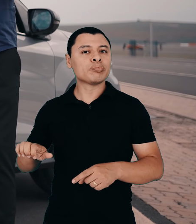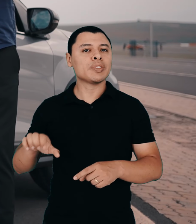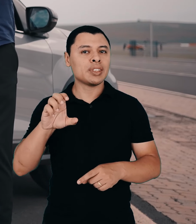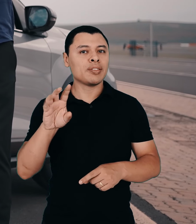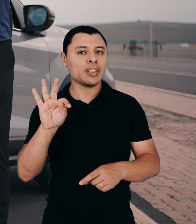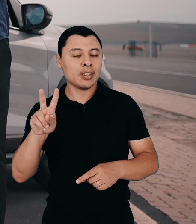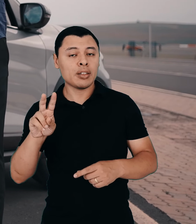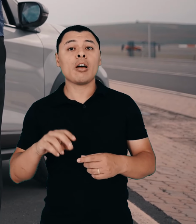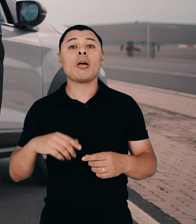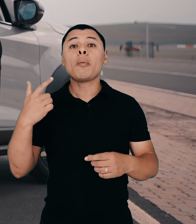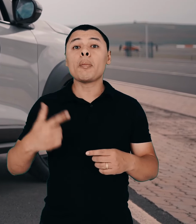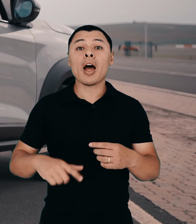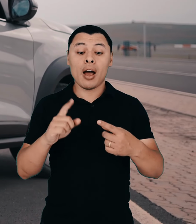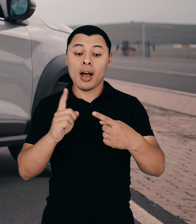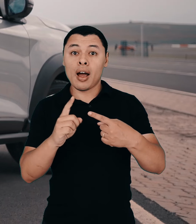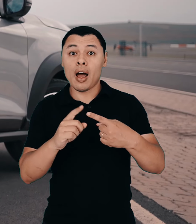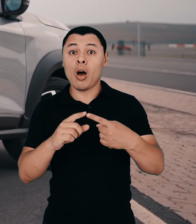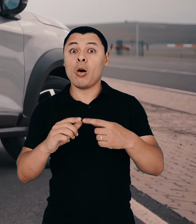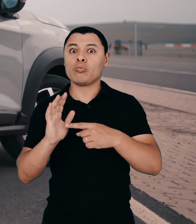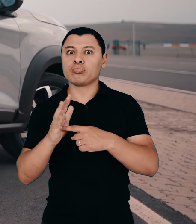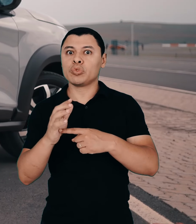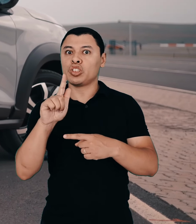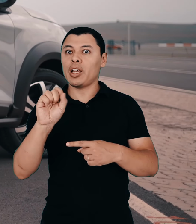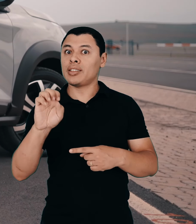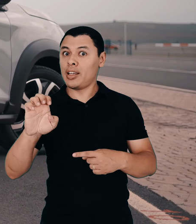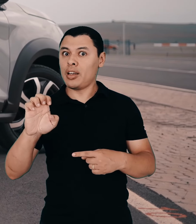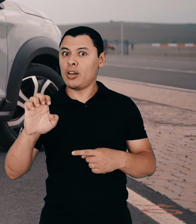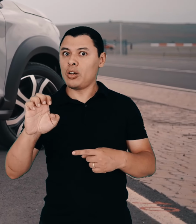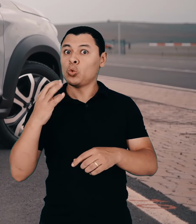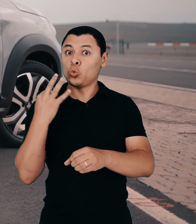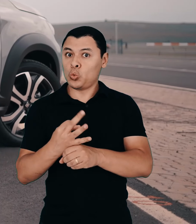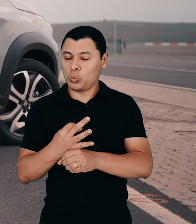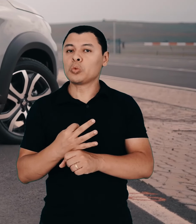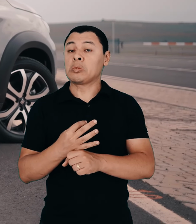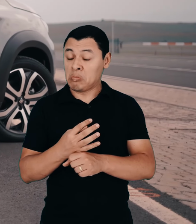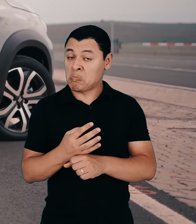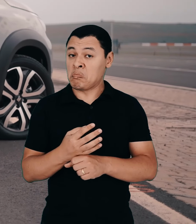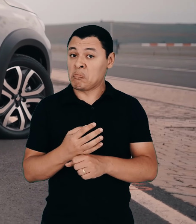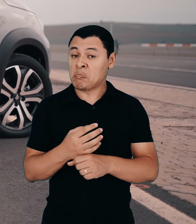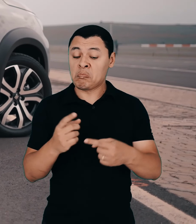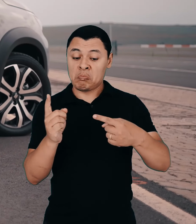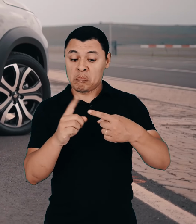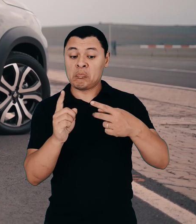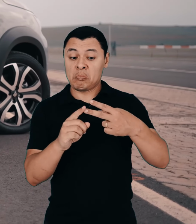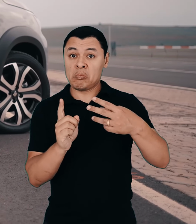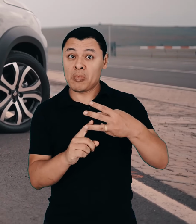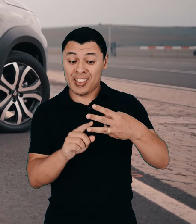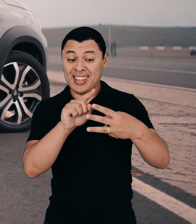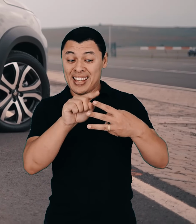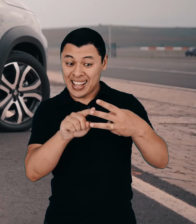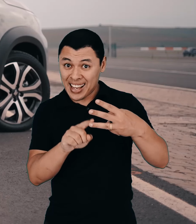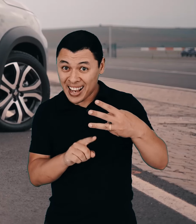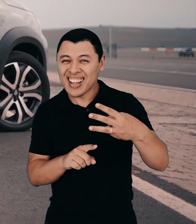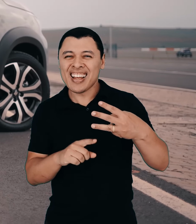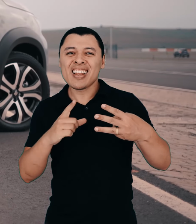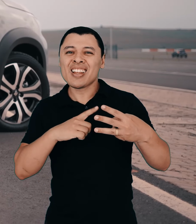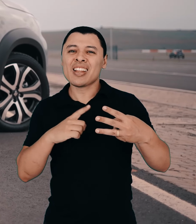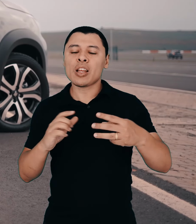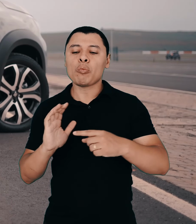a Drive com o motor 200 GSE, o turbinado. Então Drive, Audace e Impetus, todas também têm a opção do motor